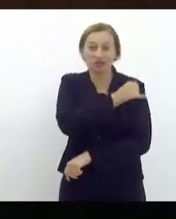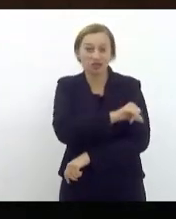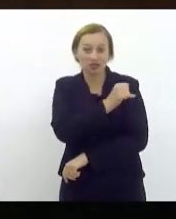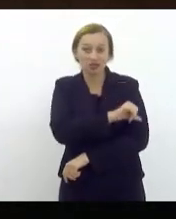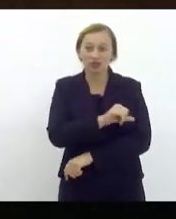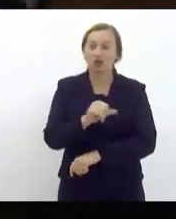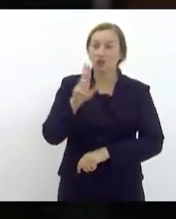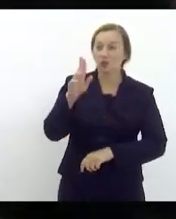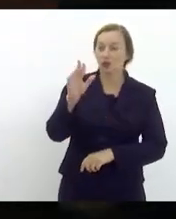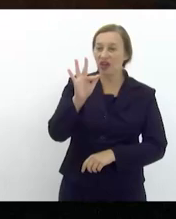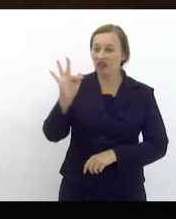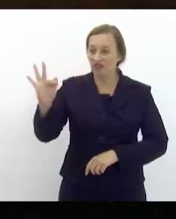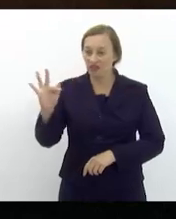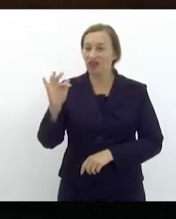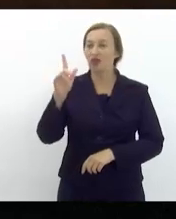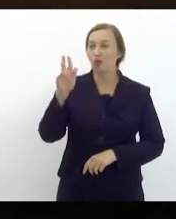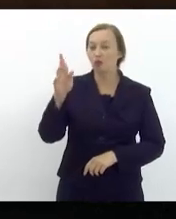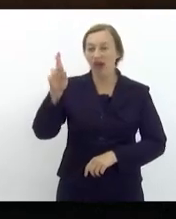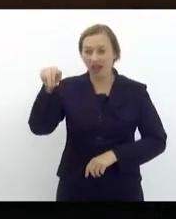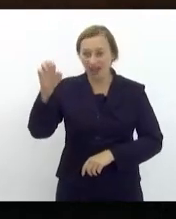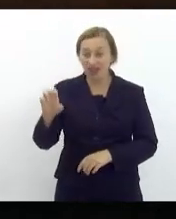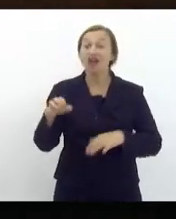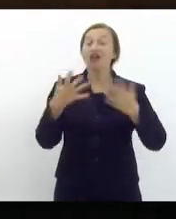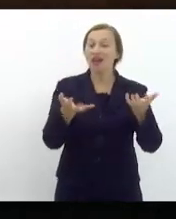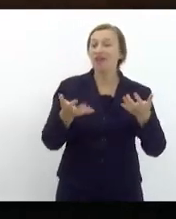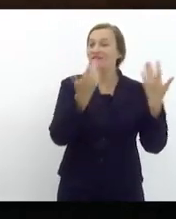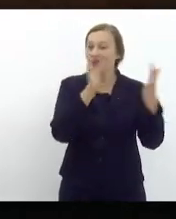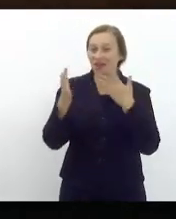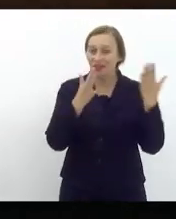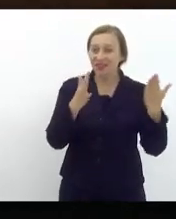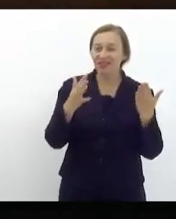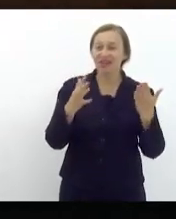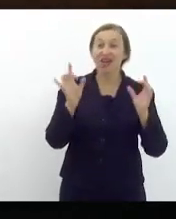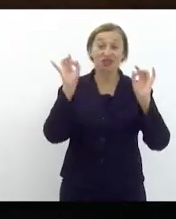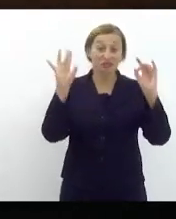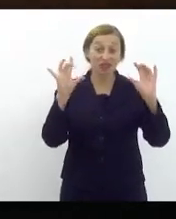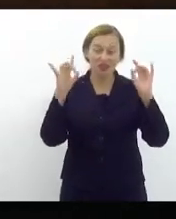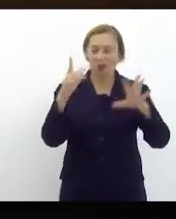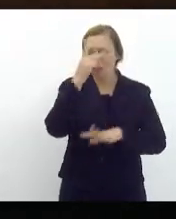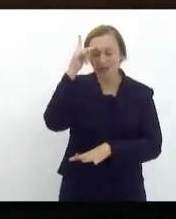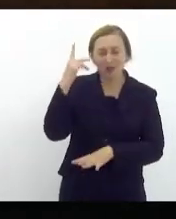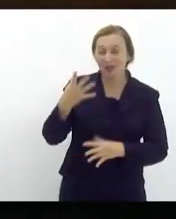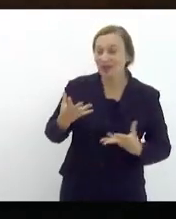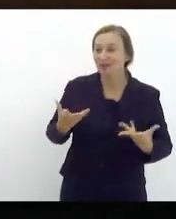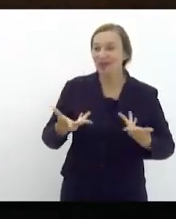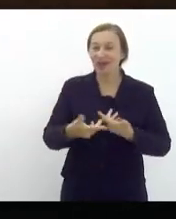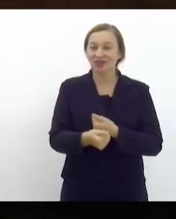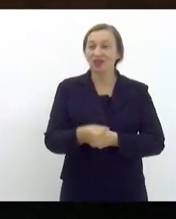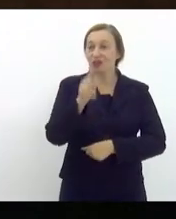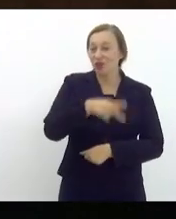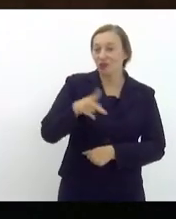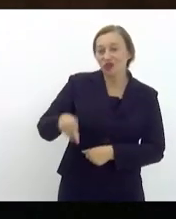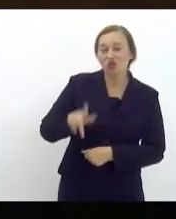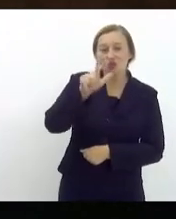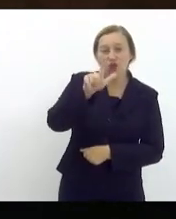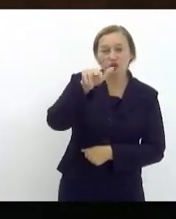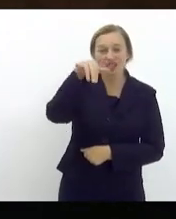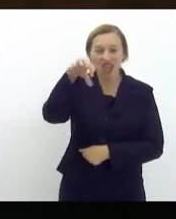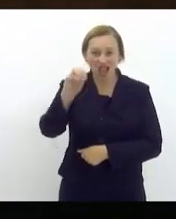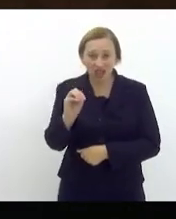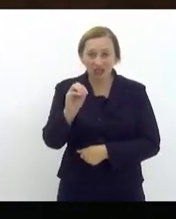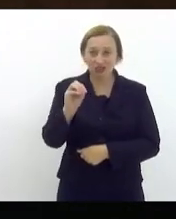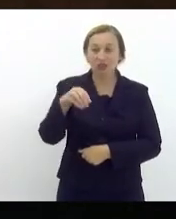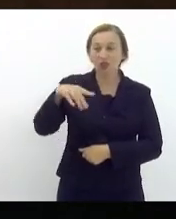para o enf e para UERJ eu quero que faz uma saudação especial a uma pessoa muito querida que é o professor Luciano D'Angelo